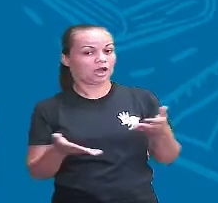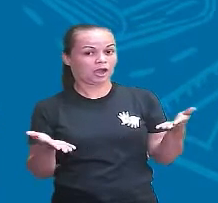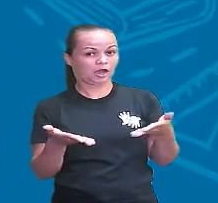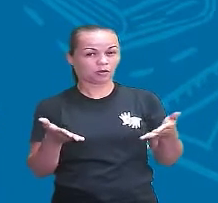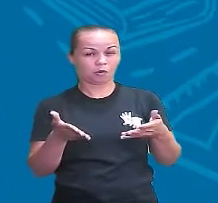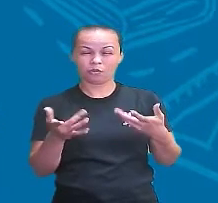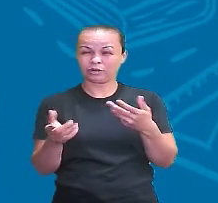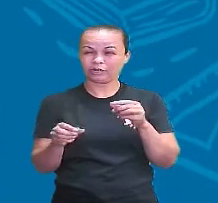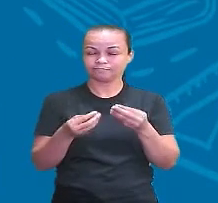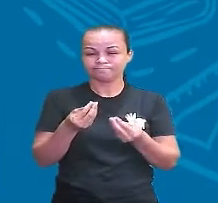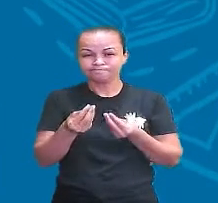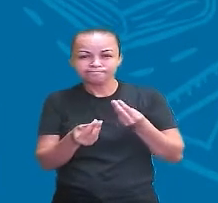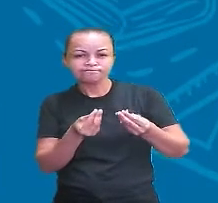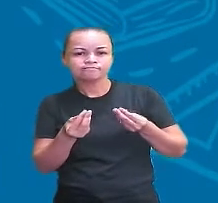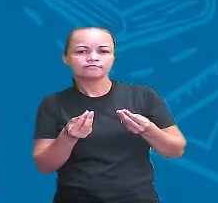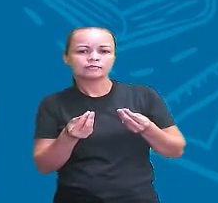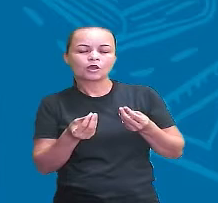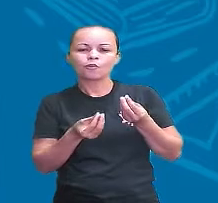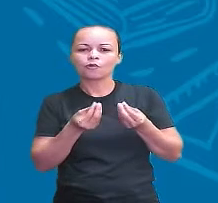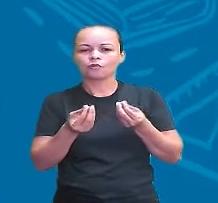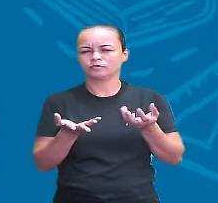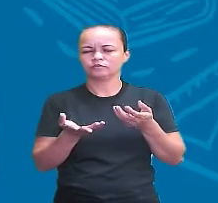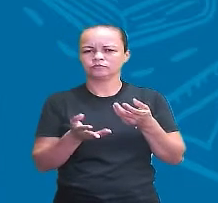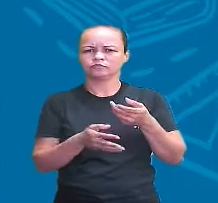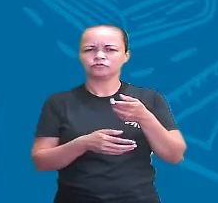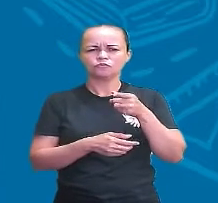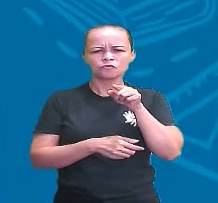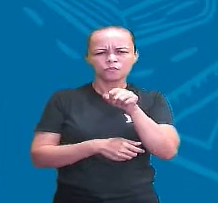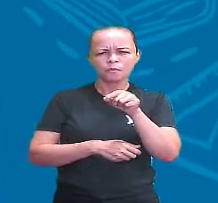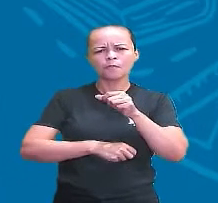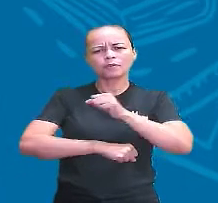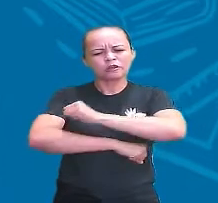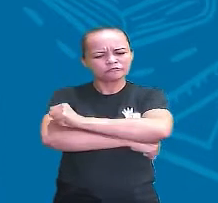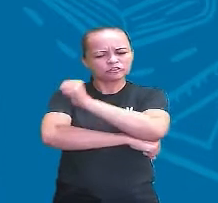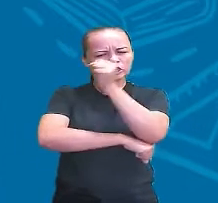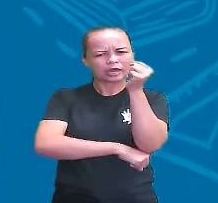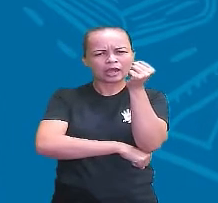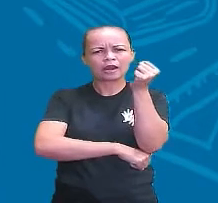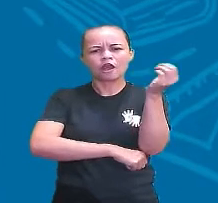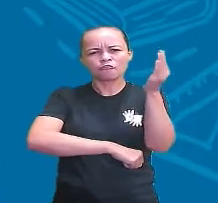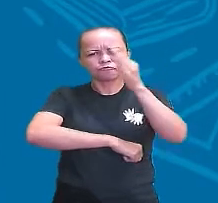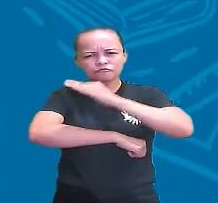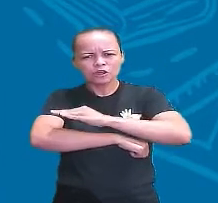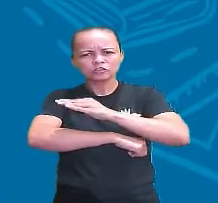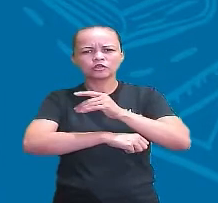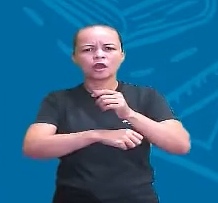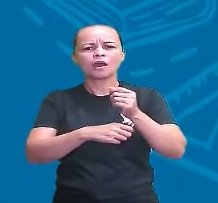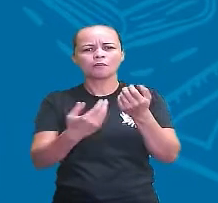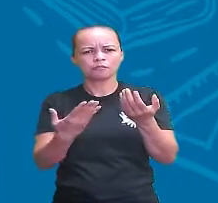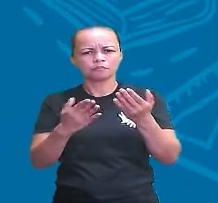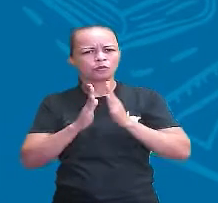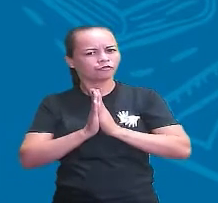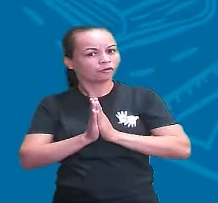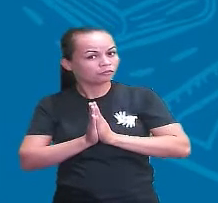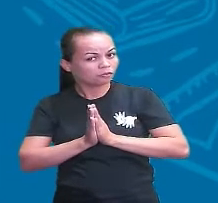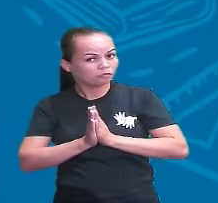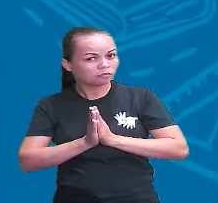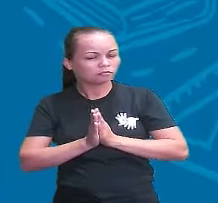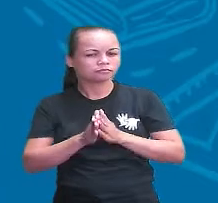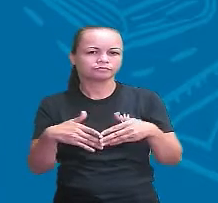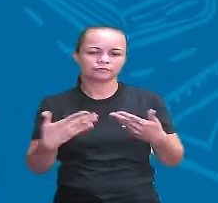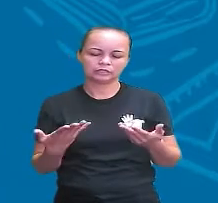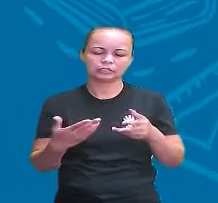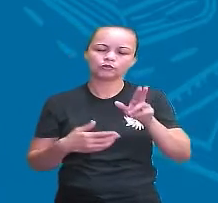a incerteza. Você poderia fechar a janela, por favor? Então, a gente tem o uso aí quando a gente vai